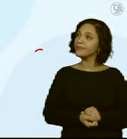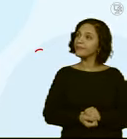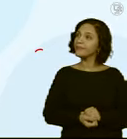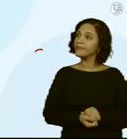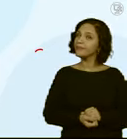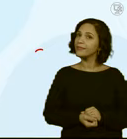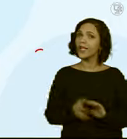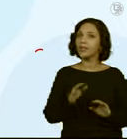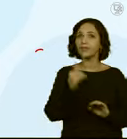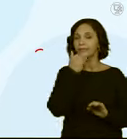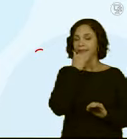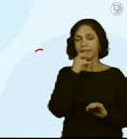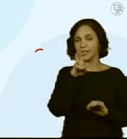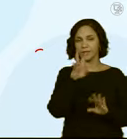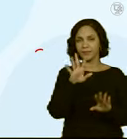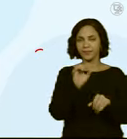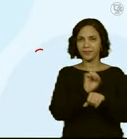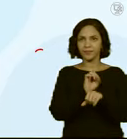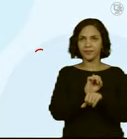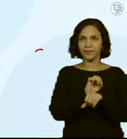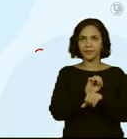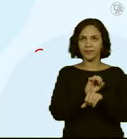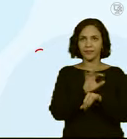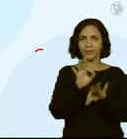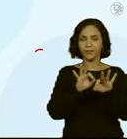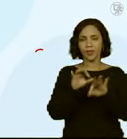ah ah não tem cinco aqui desculpa